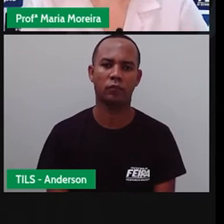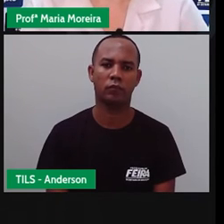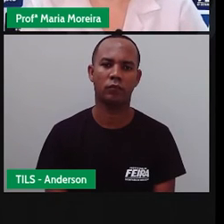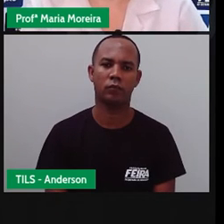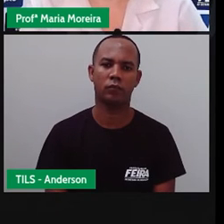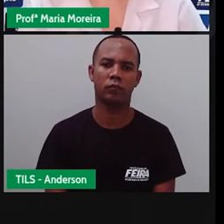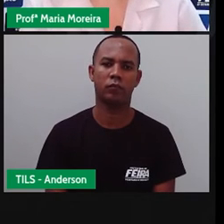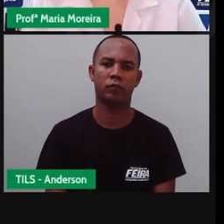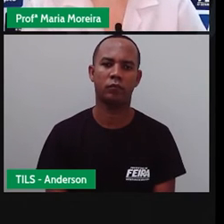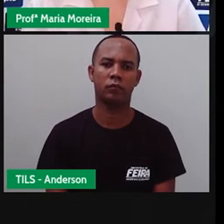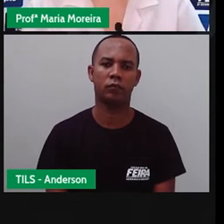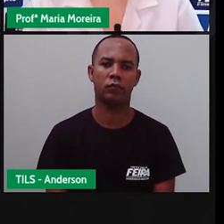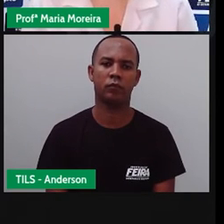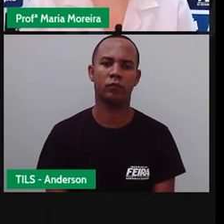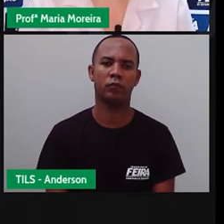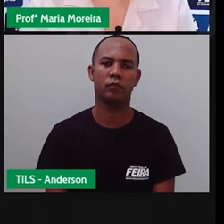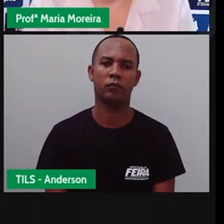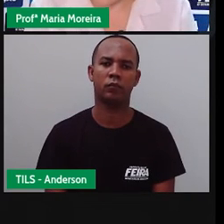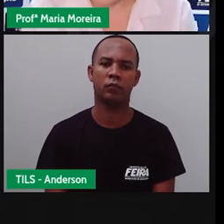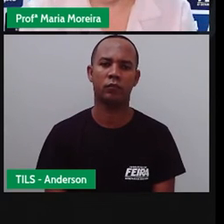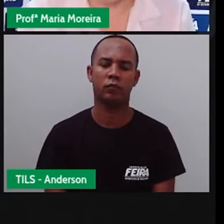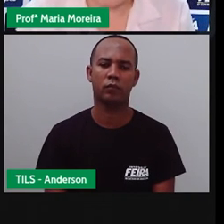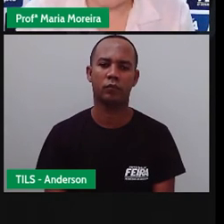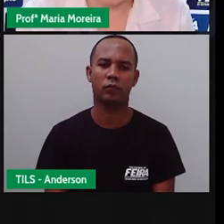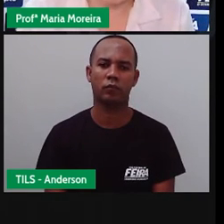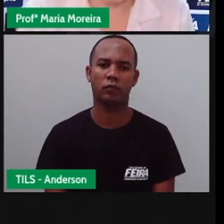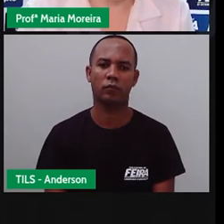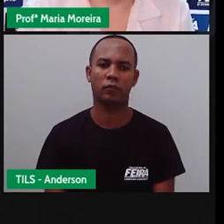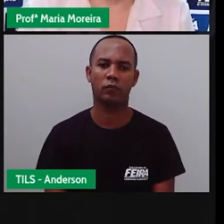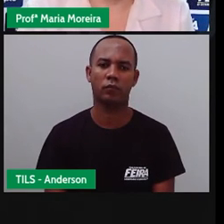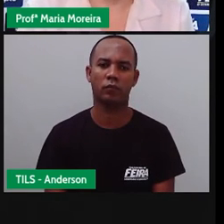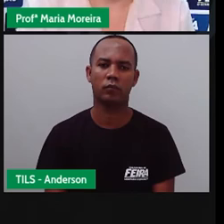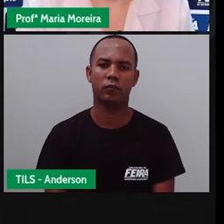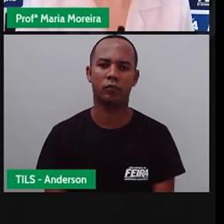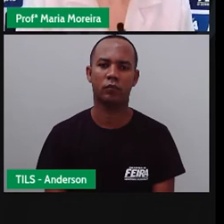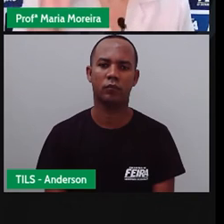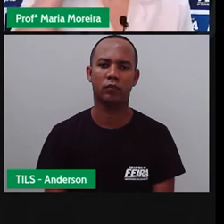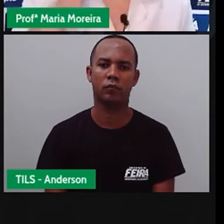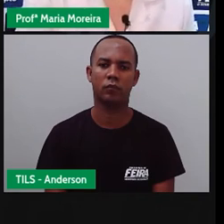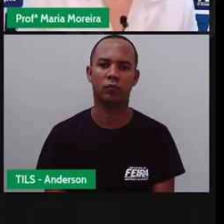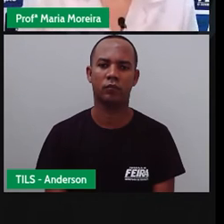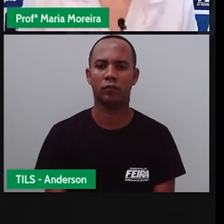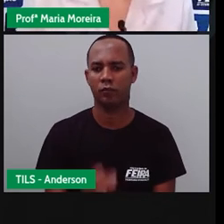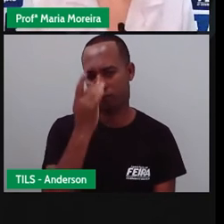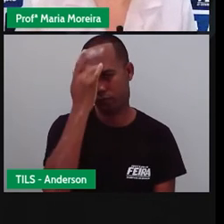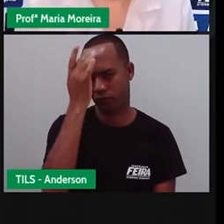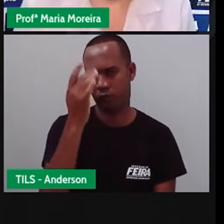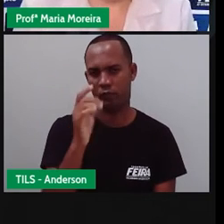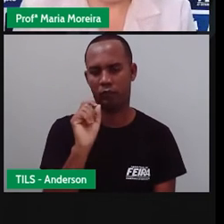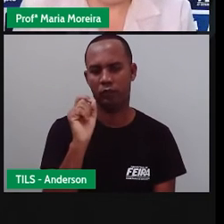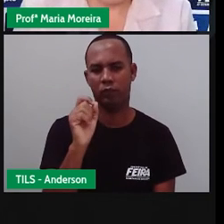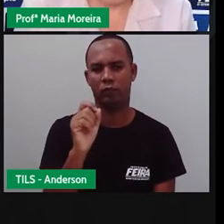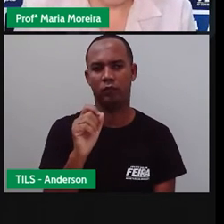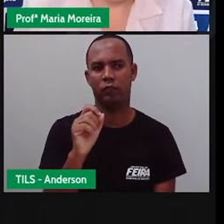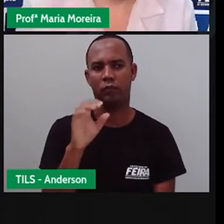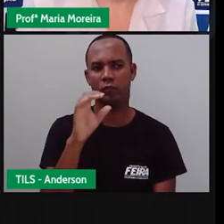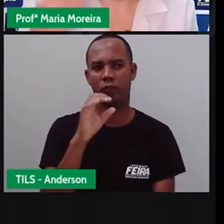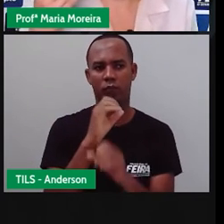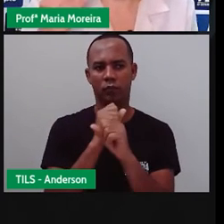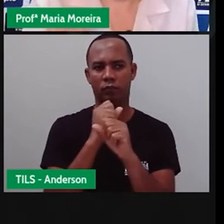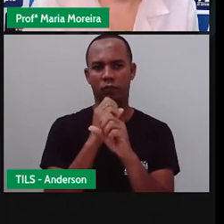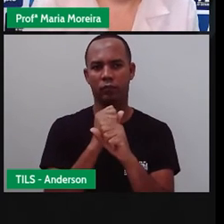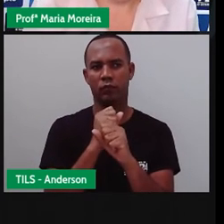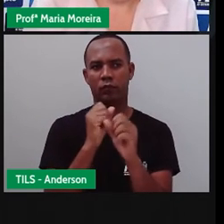ir o eu vou ter que arrumar minha conta aí agora ficou muito fácil Olá tudo que a unidade eu irei